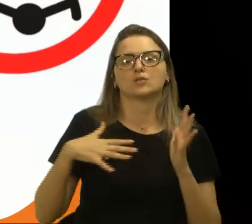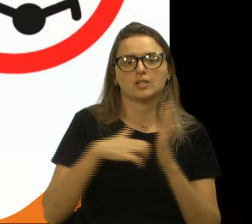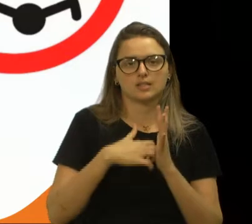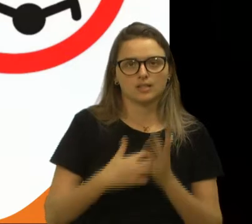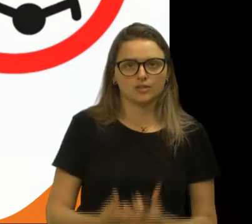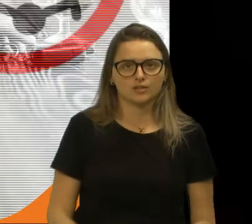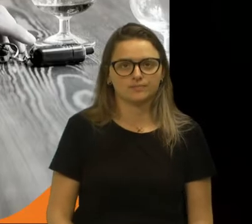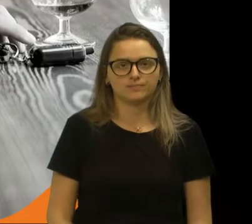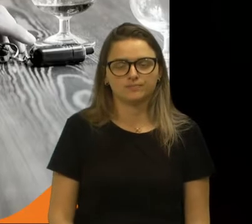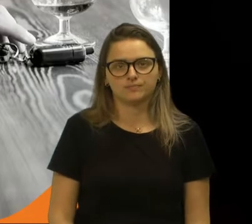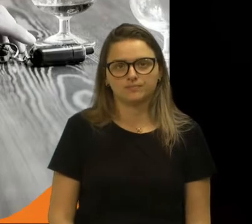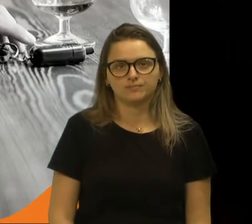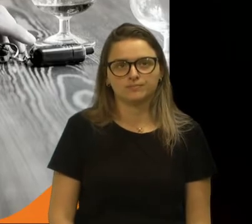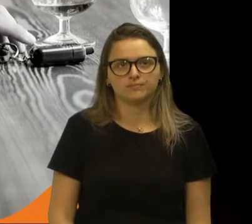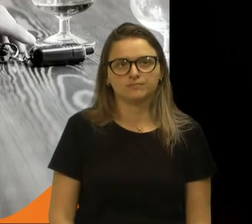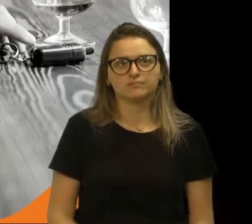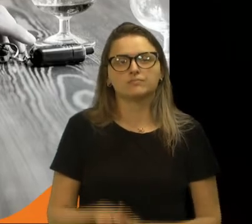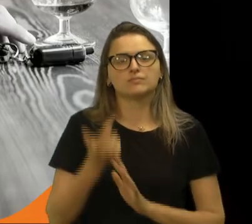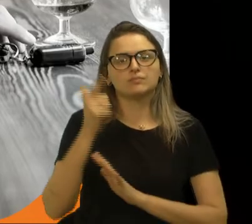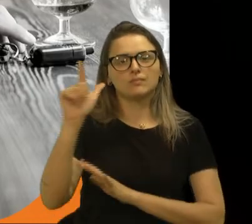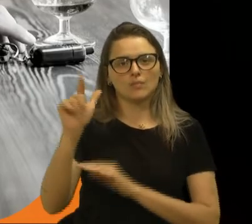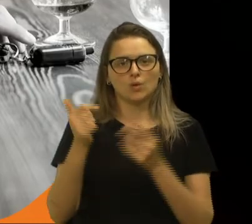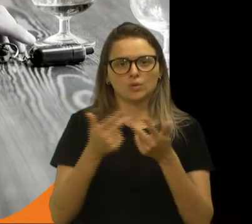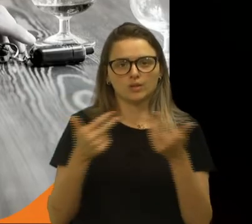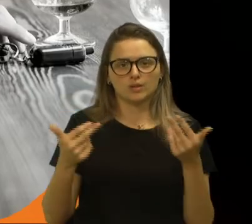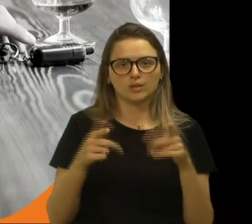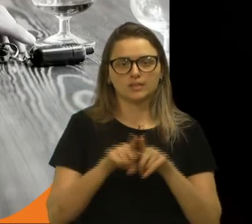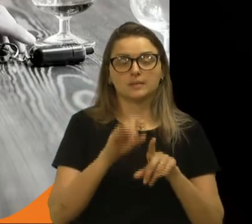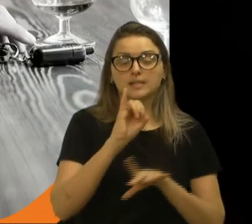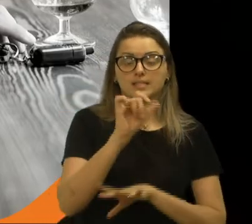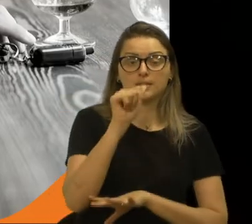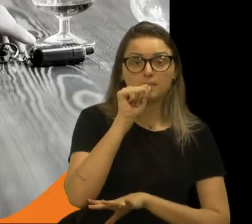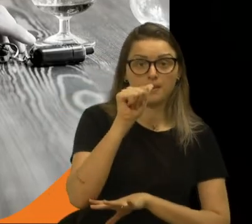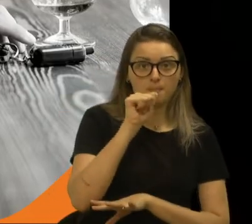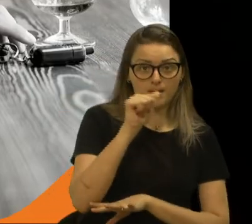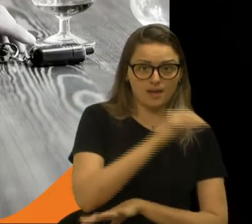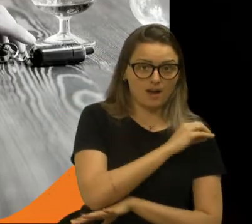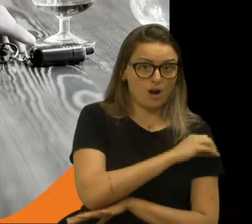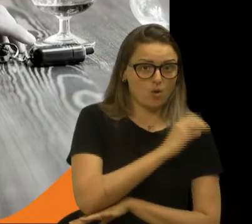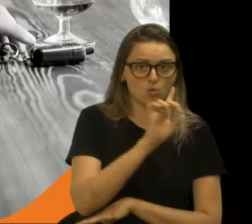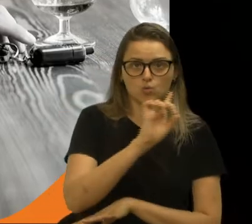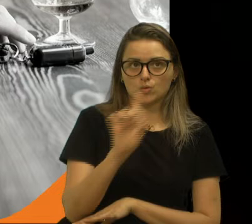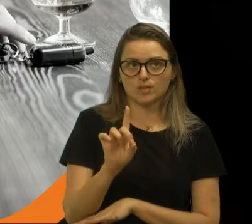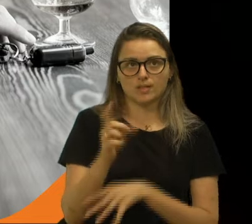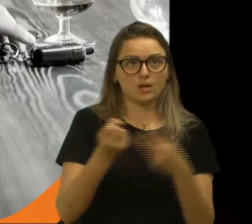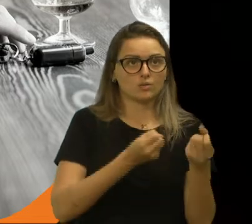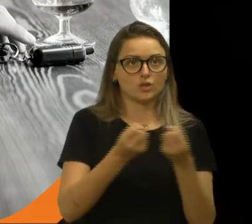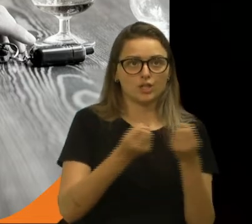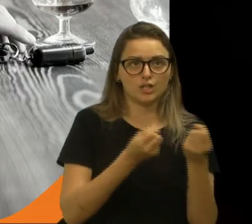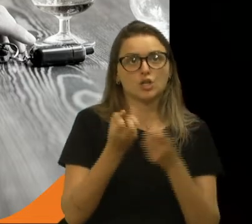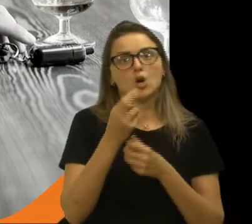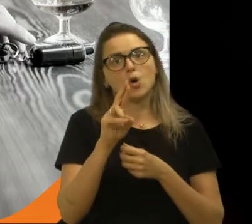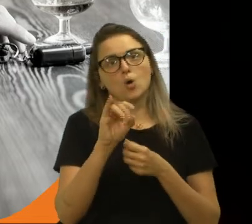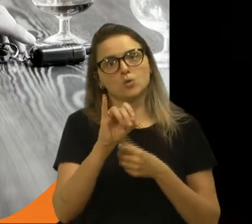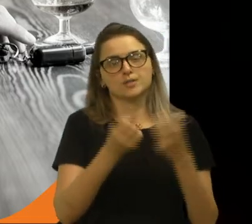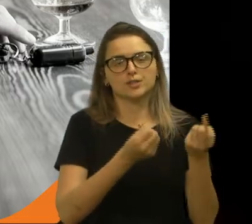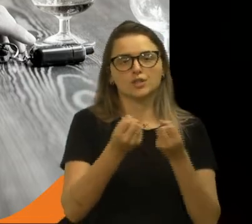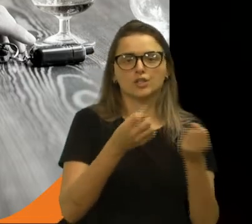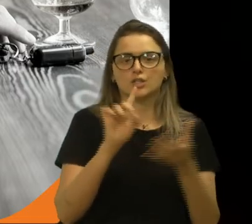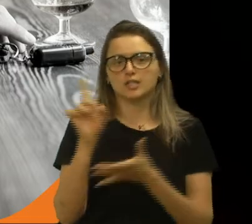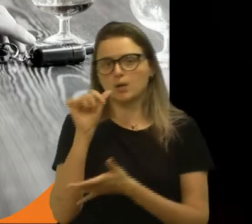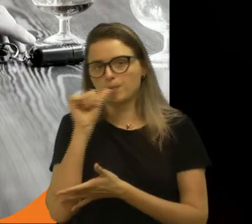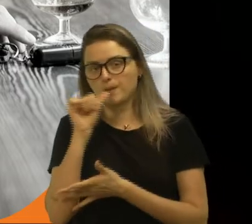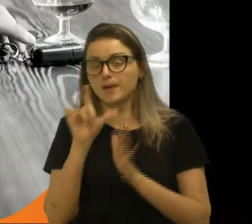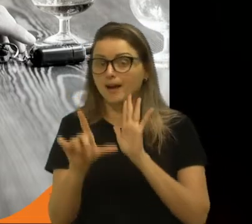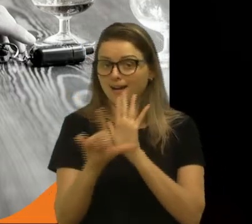trânsito. A outra situação também, né, se beber não dirija, se dirigir não beba. Nós tivemos então a lei seca, que alterou